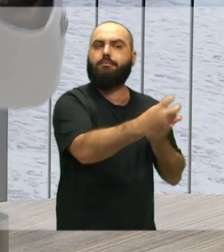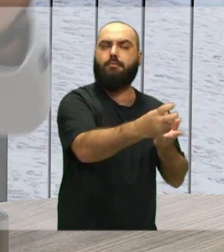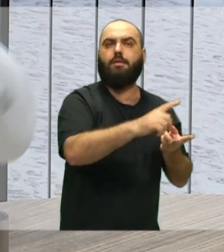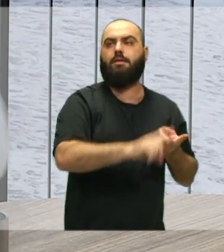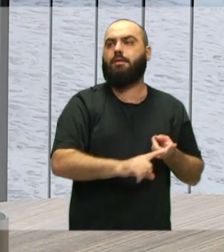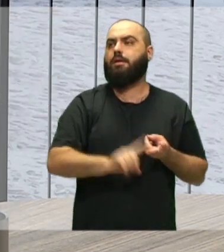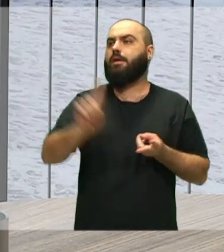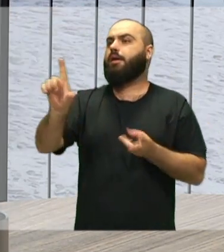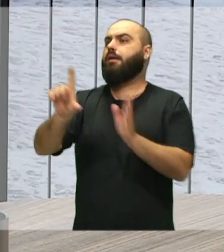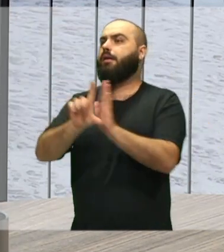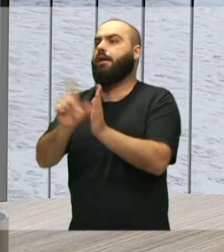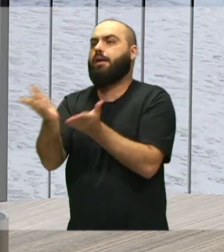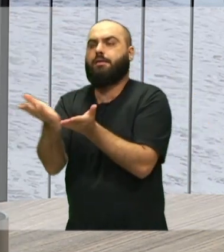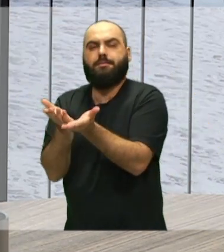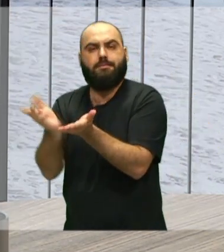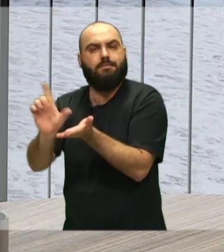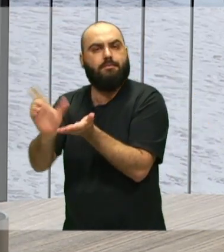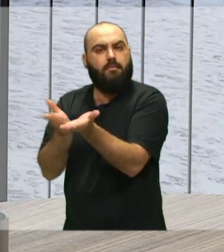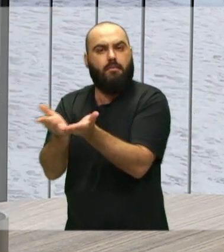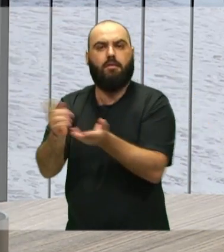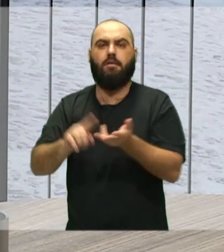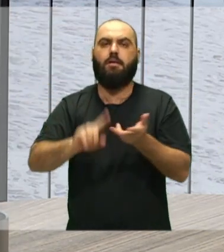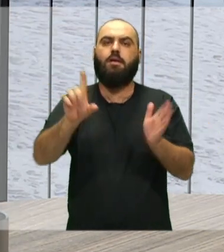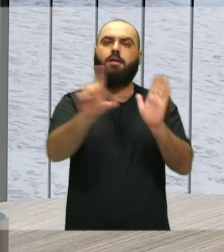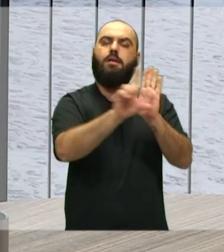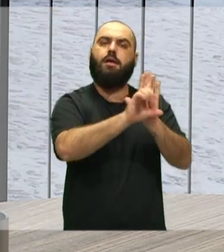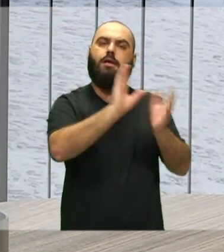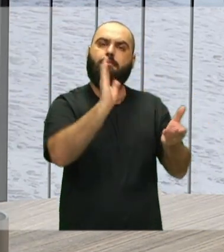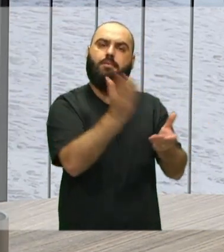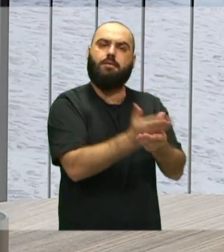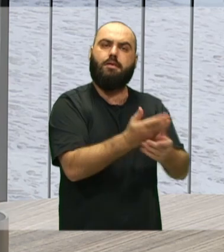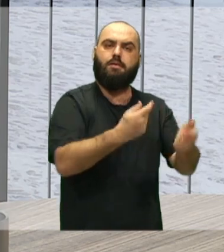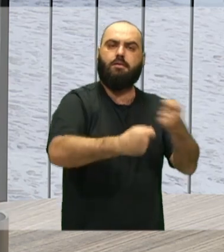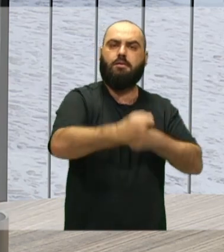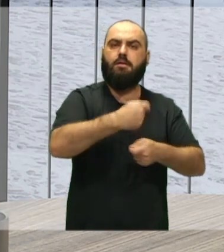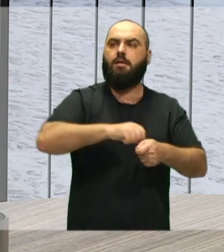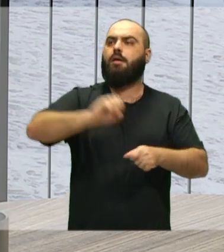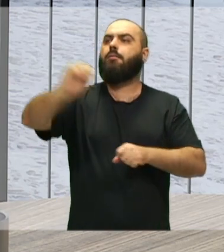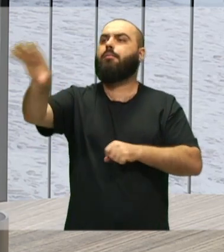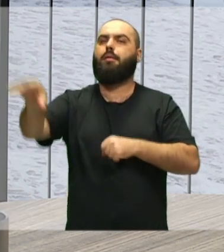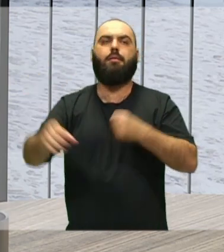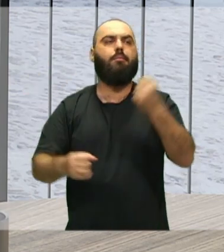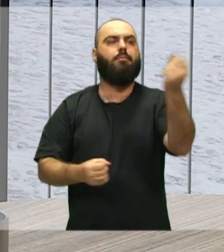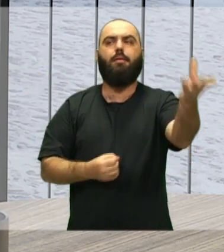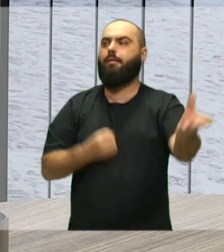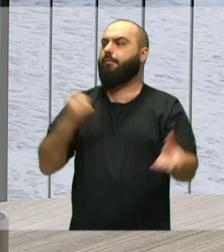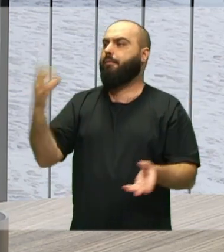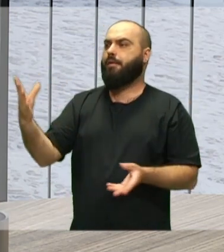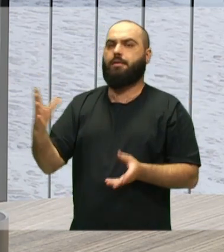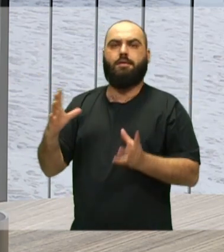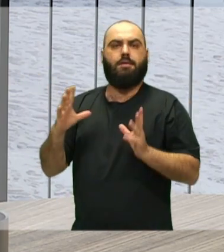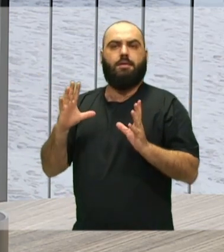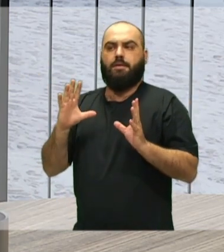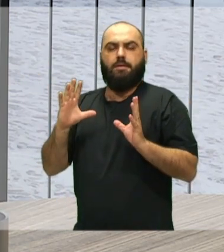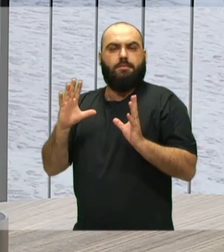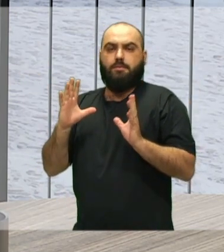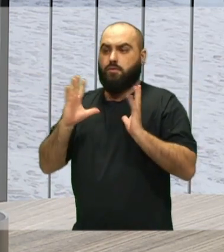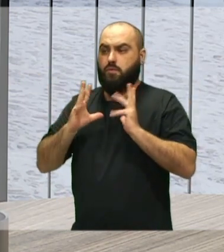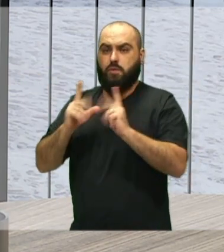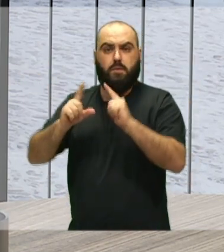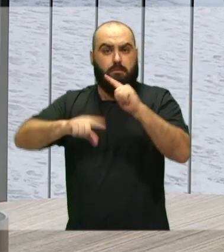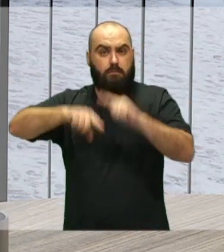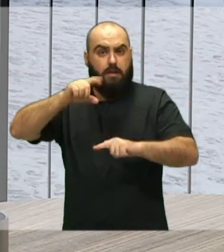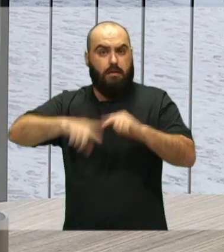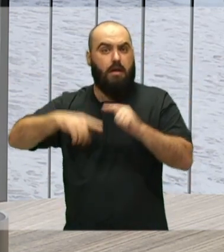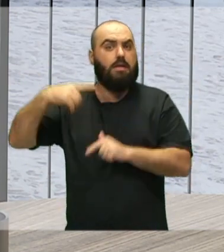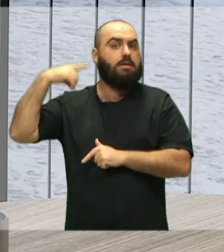lei de licitações, tem uma lei de processo administrativo, tudo jogado, e muitas das matérias ainda de direito